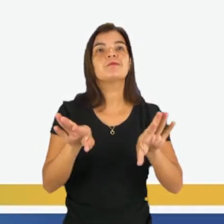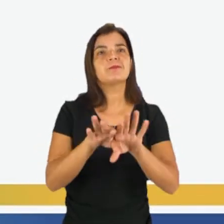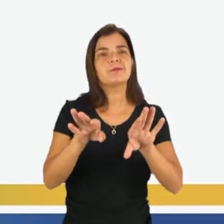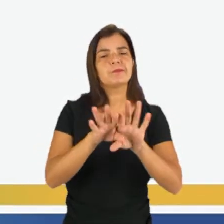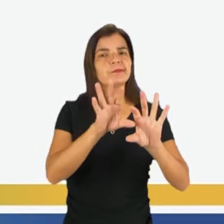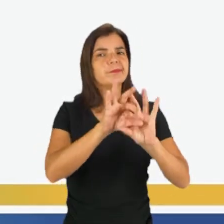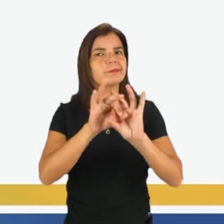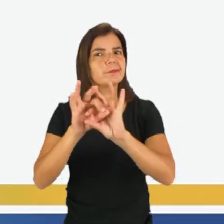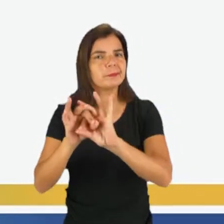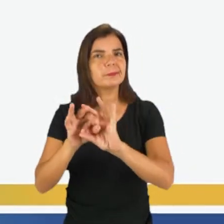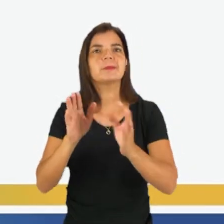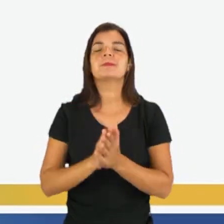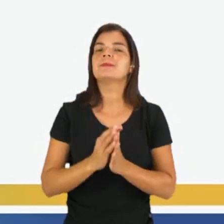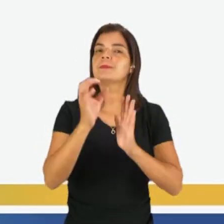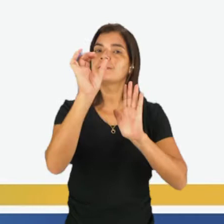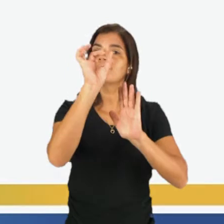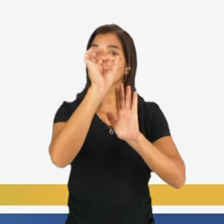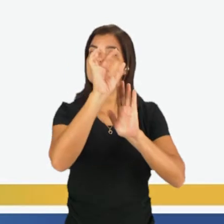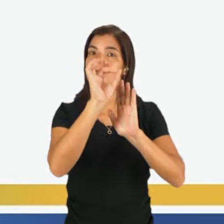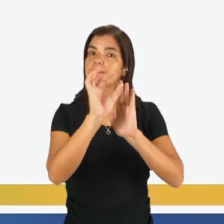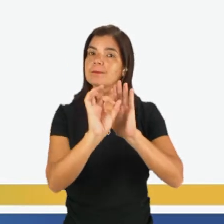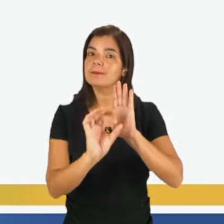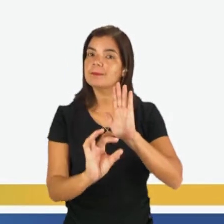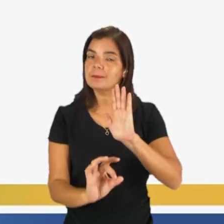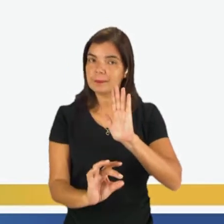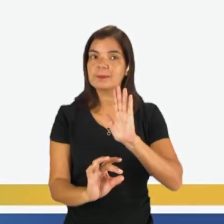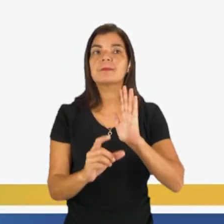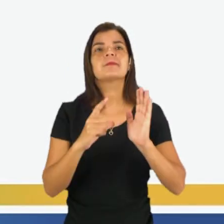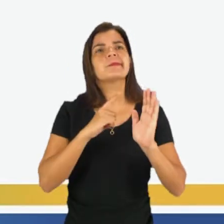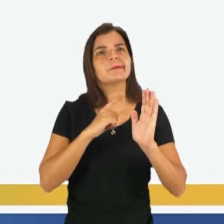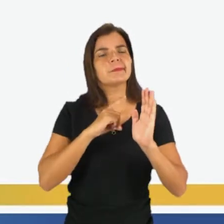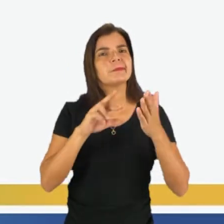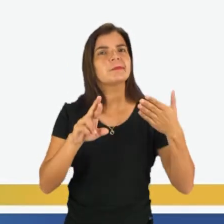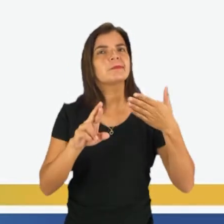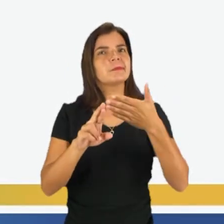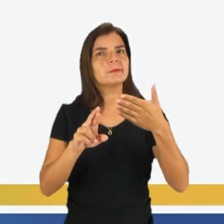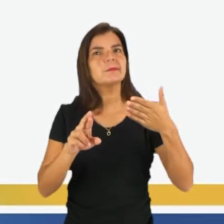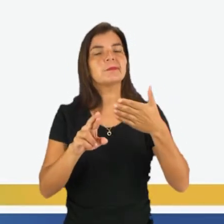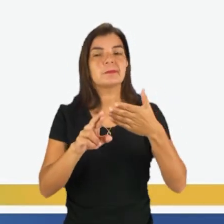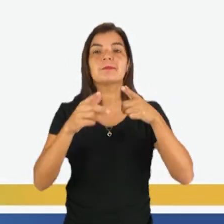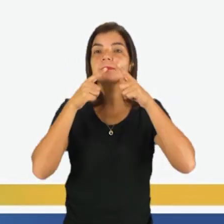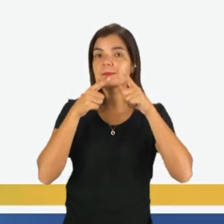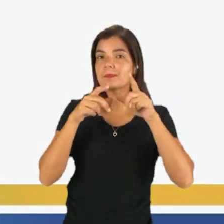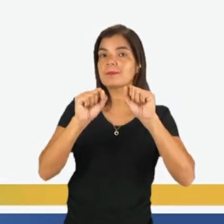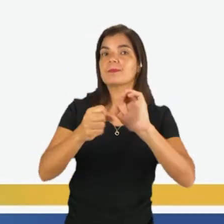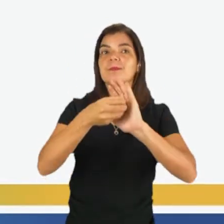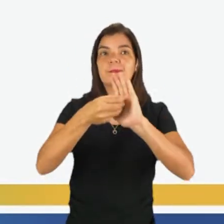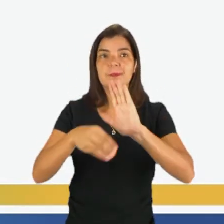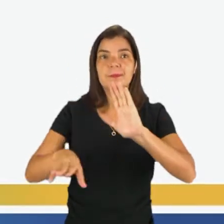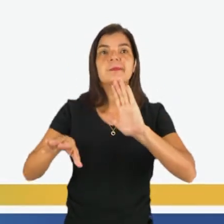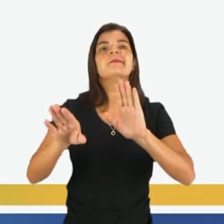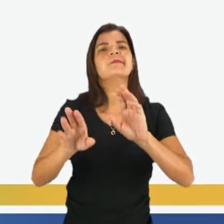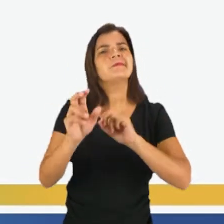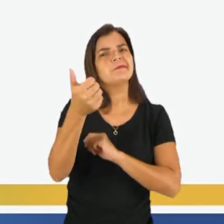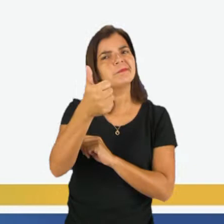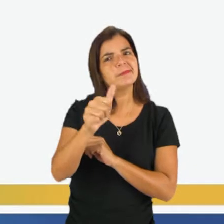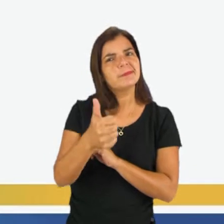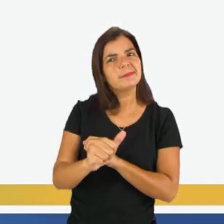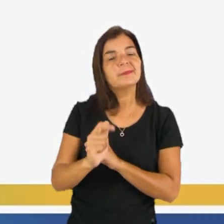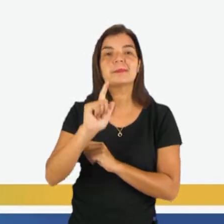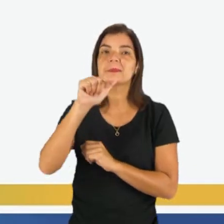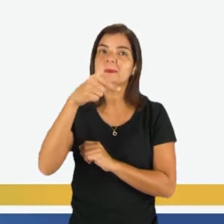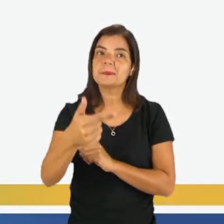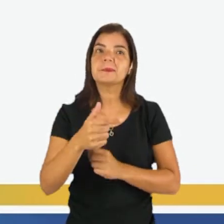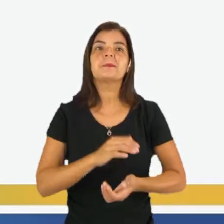código. Cada um desses componentes se refere a uma das funções da linguagem, que serão